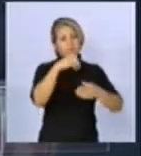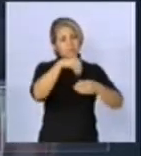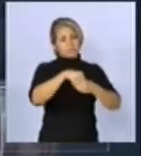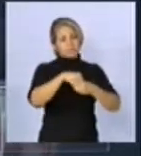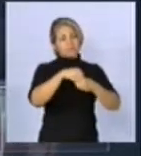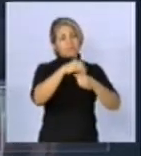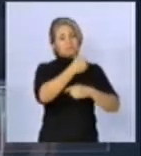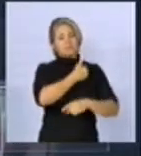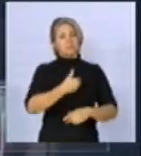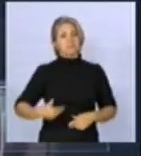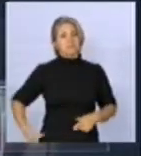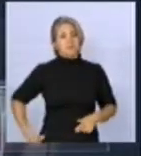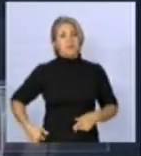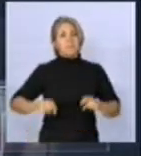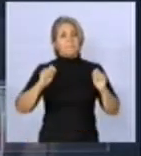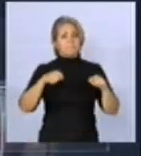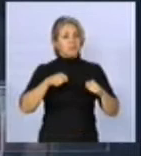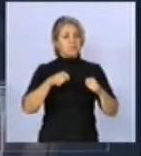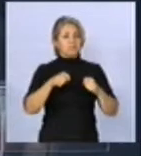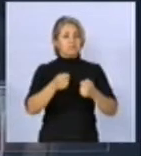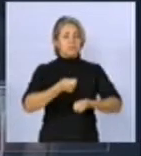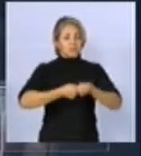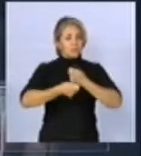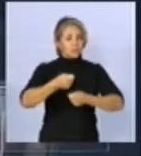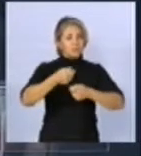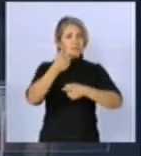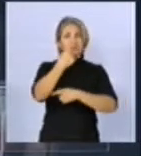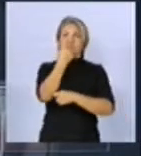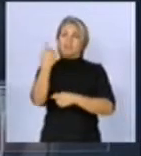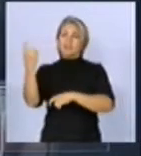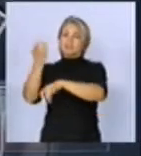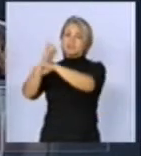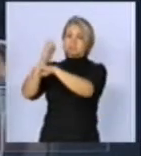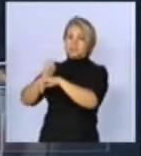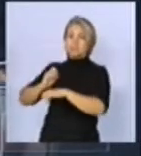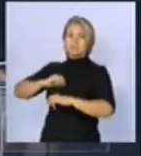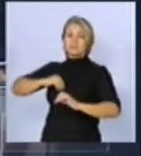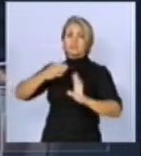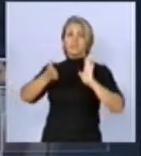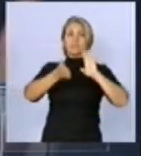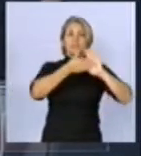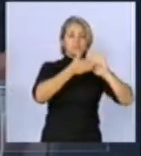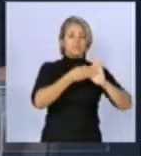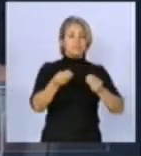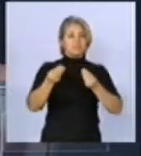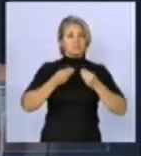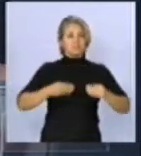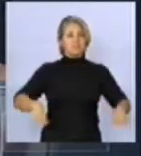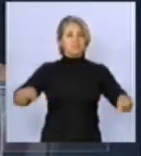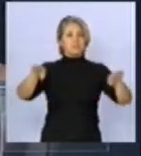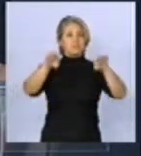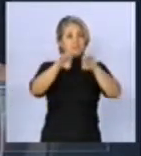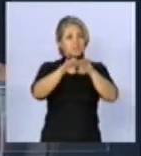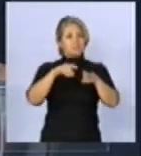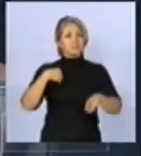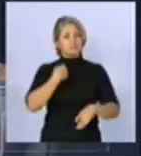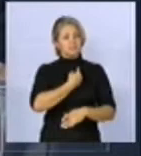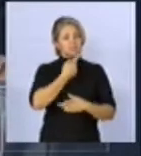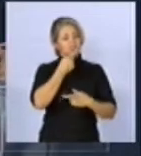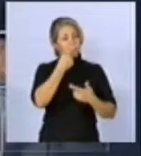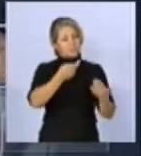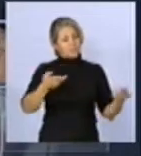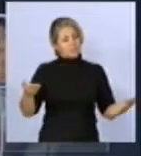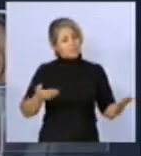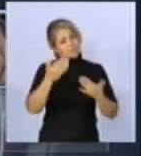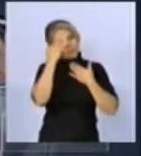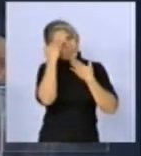de cada estado seja realmente uma proposta que venha a trazer equilíbrio são nossas considerações